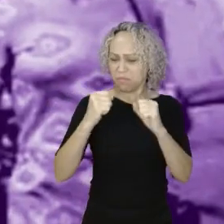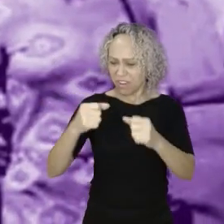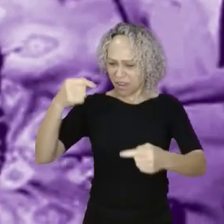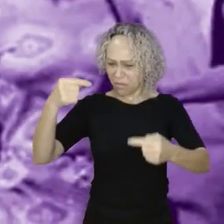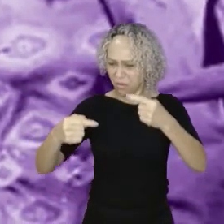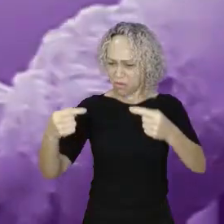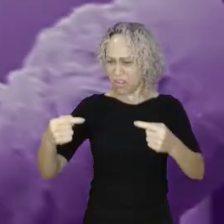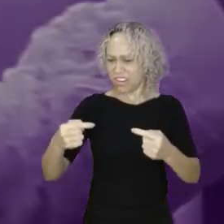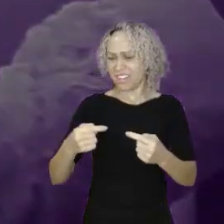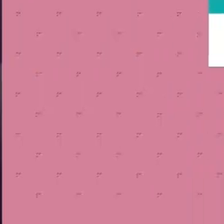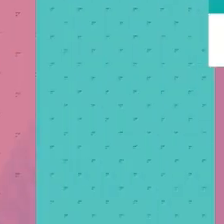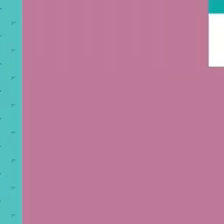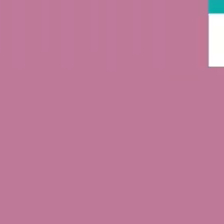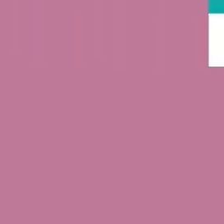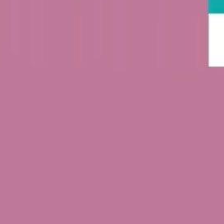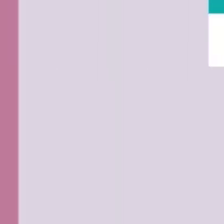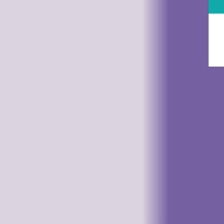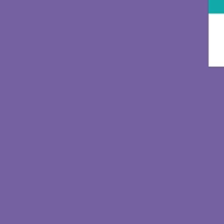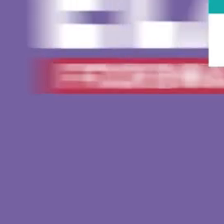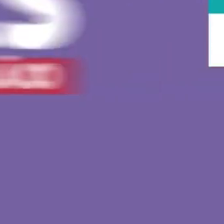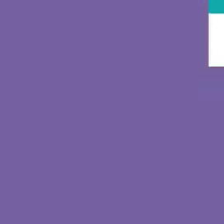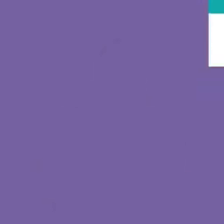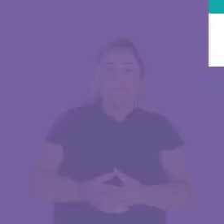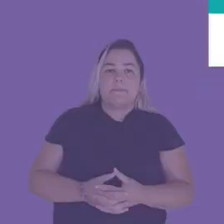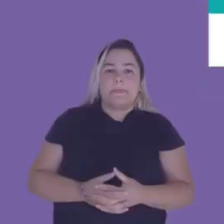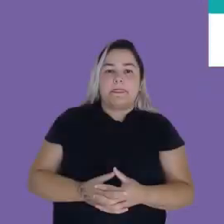de poder.